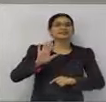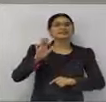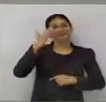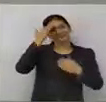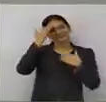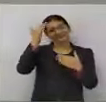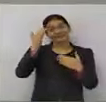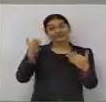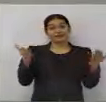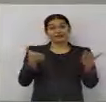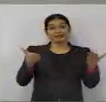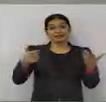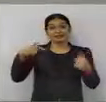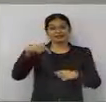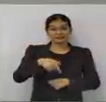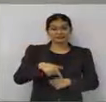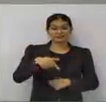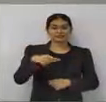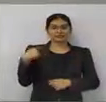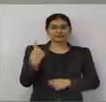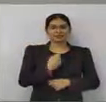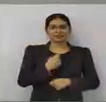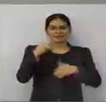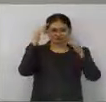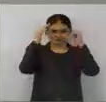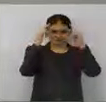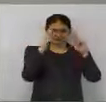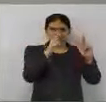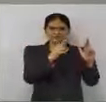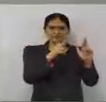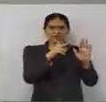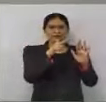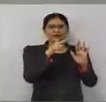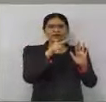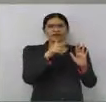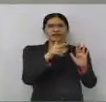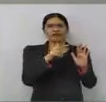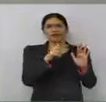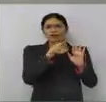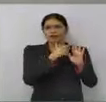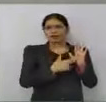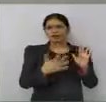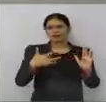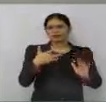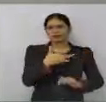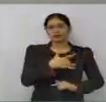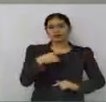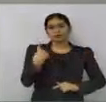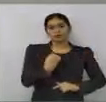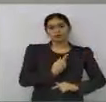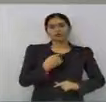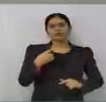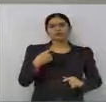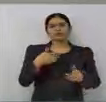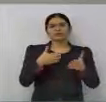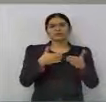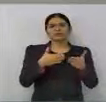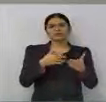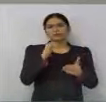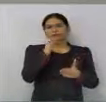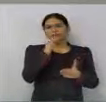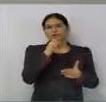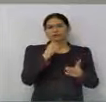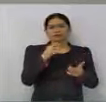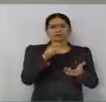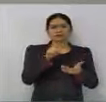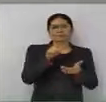por questões sanitárias, nós estamos pedindo para que vocês façam as perguntas por escrito para a gente evitar de manusear o mesmo